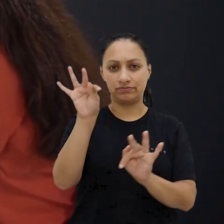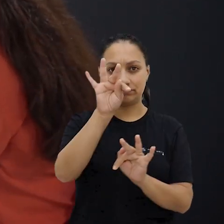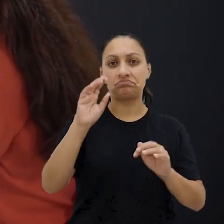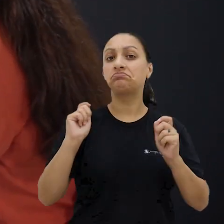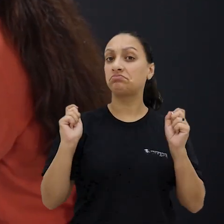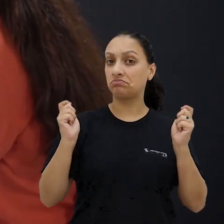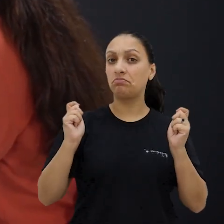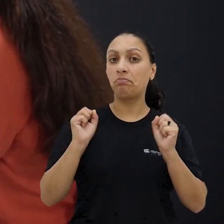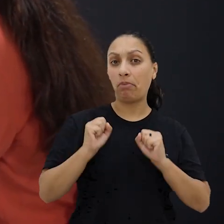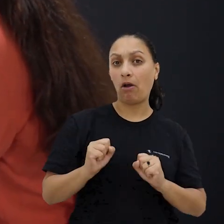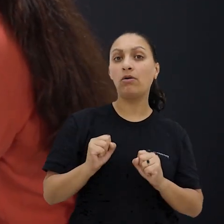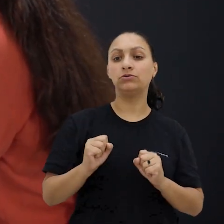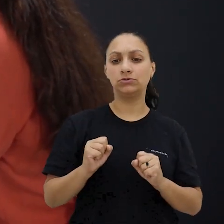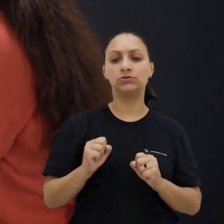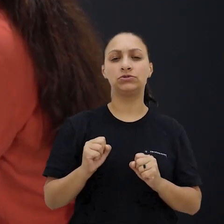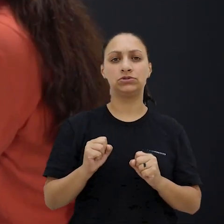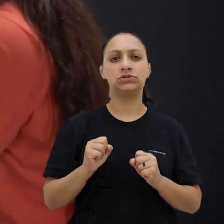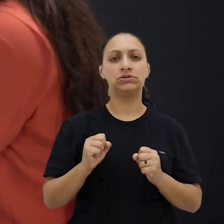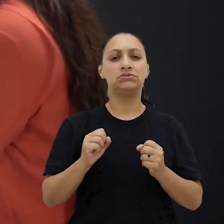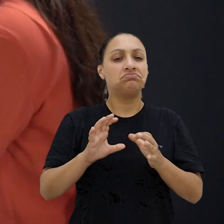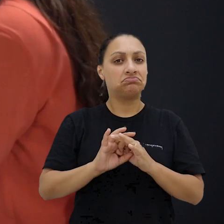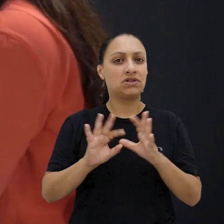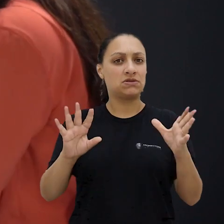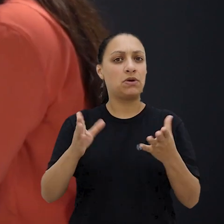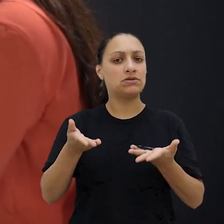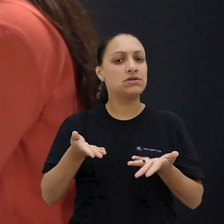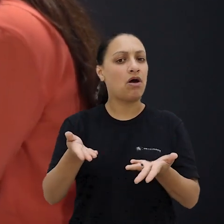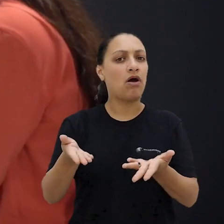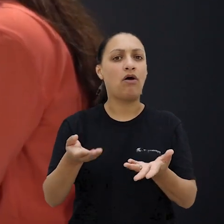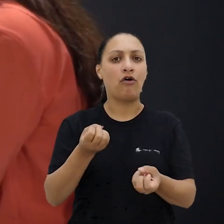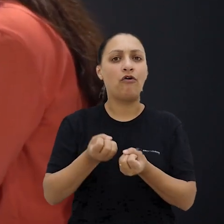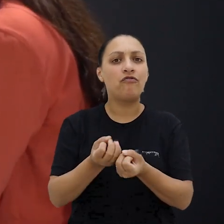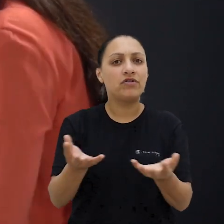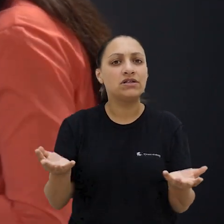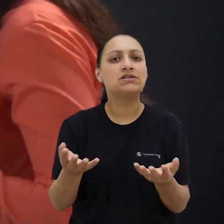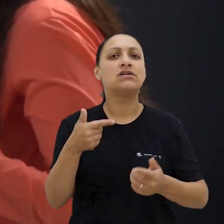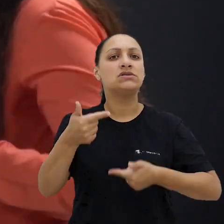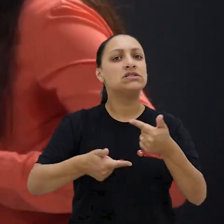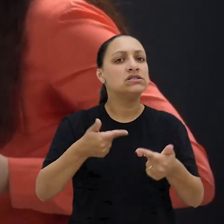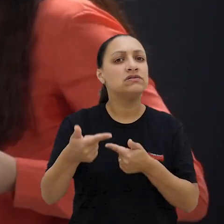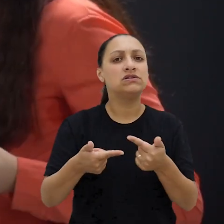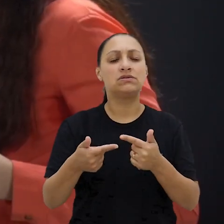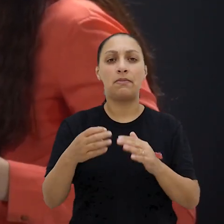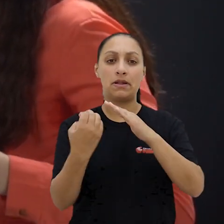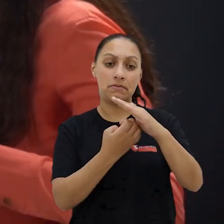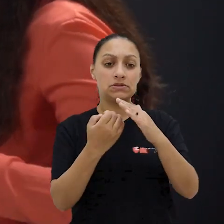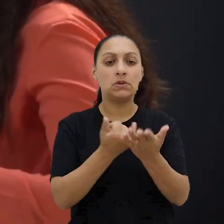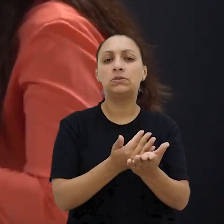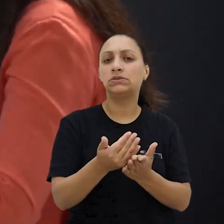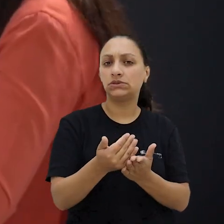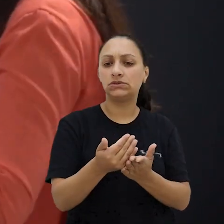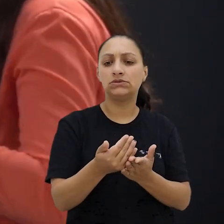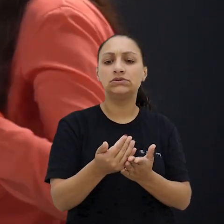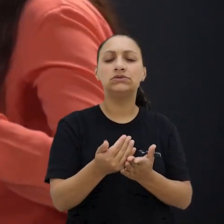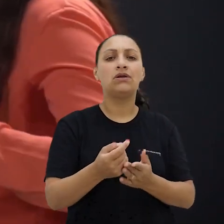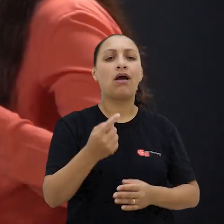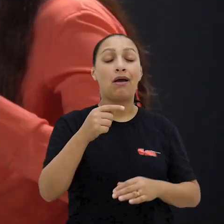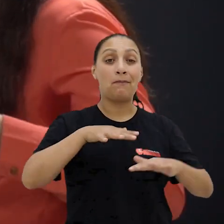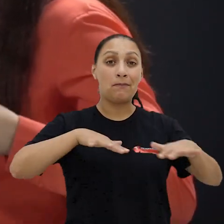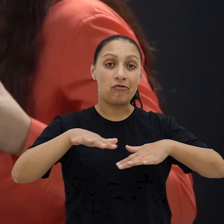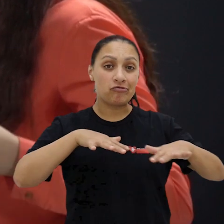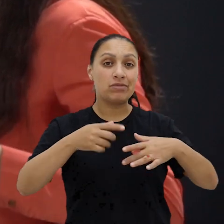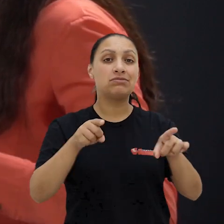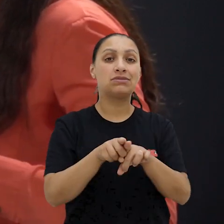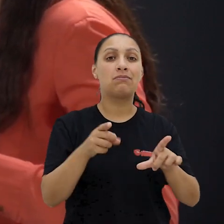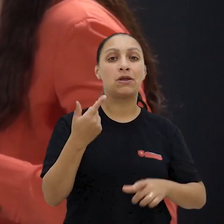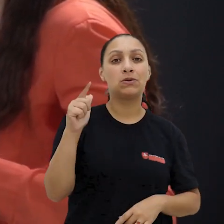ser essa pessoa de mentor voluntário também, né? Se disponibilizar a oferecer esse serviço para as empresas que estão iniciando. E daí ali a gente